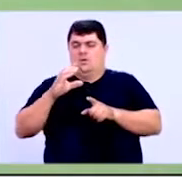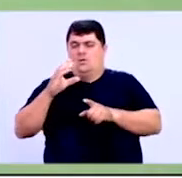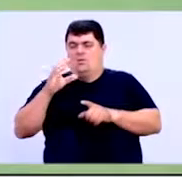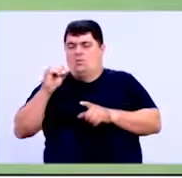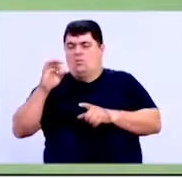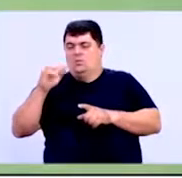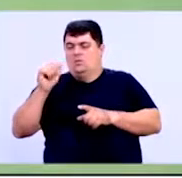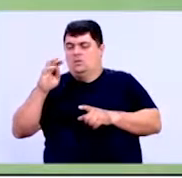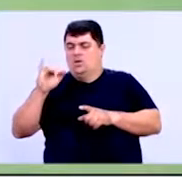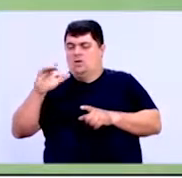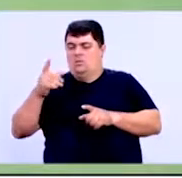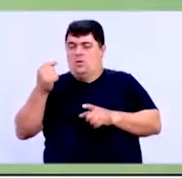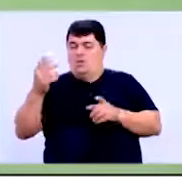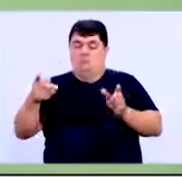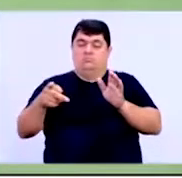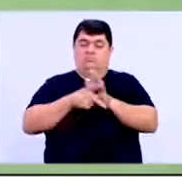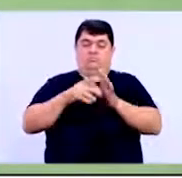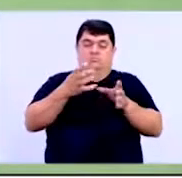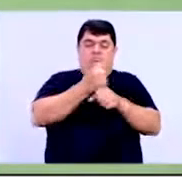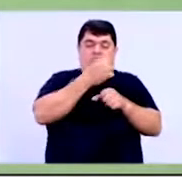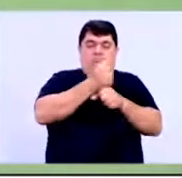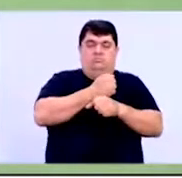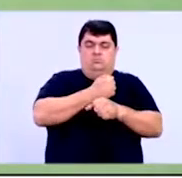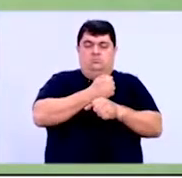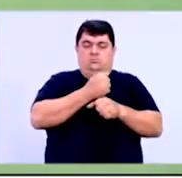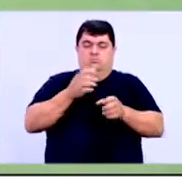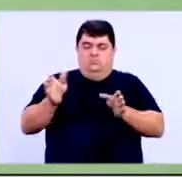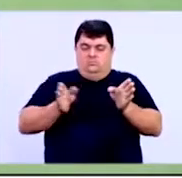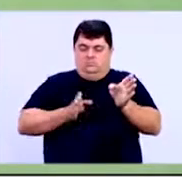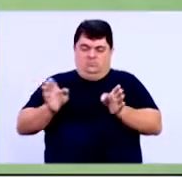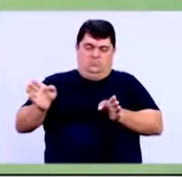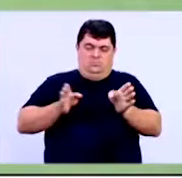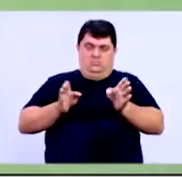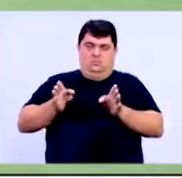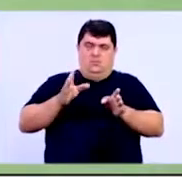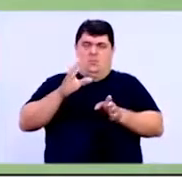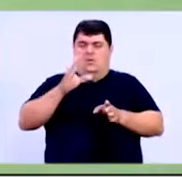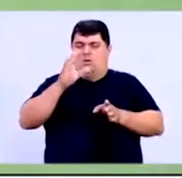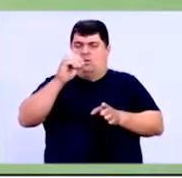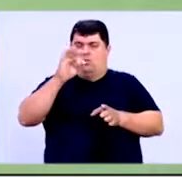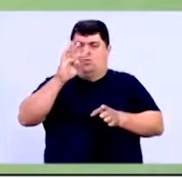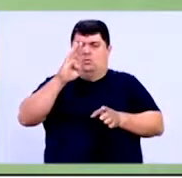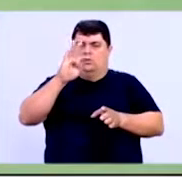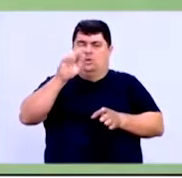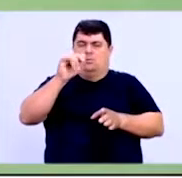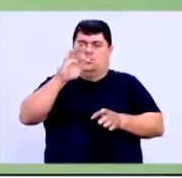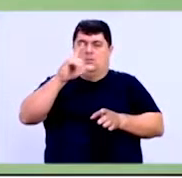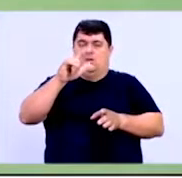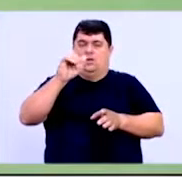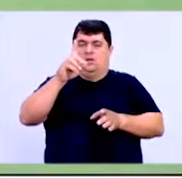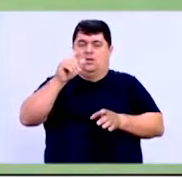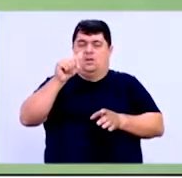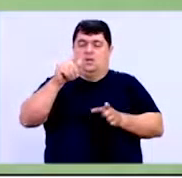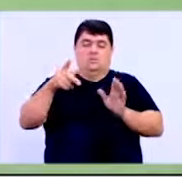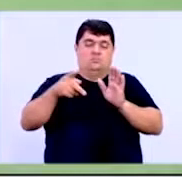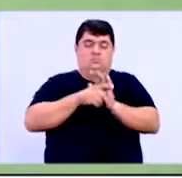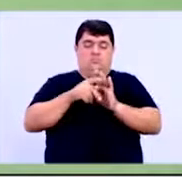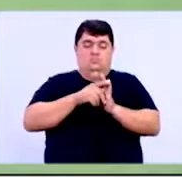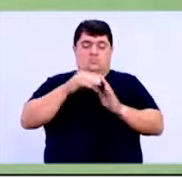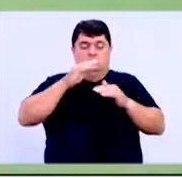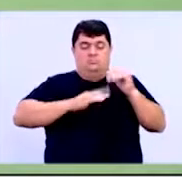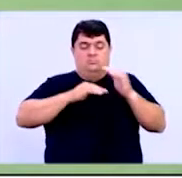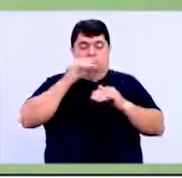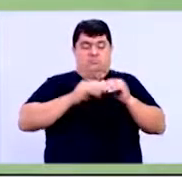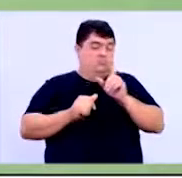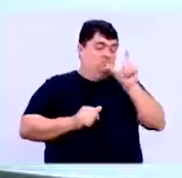regime de competência, que está associado à parte de contabilidade, ele está associado à visão do contador.